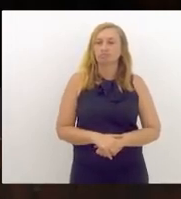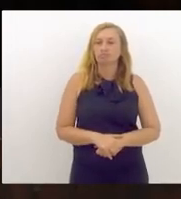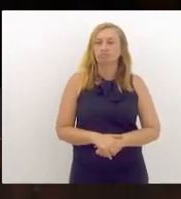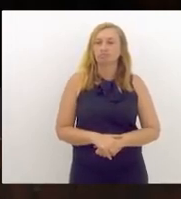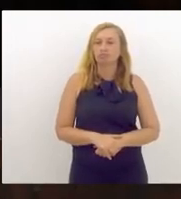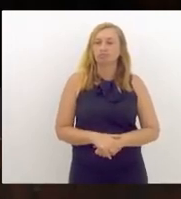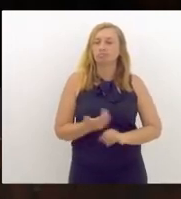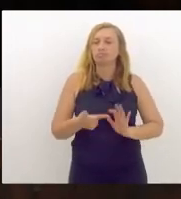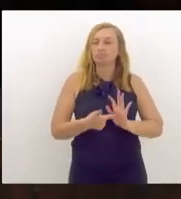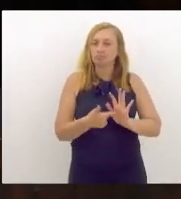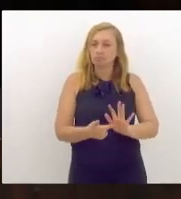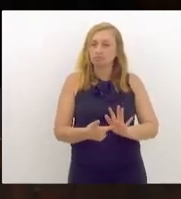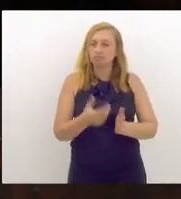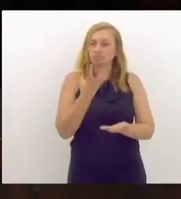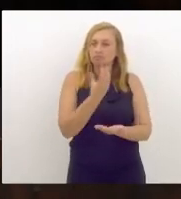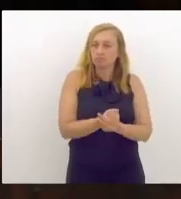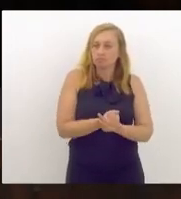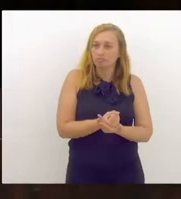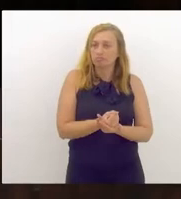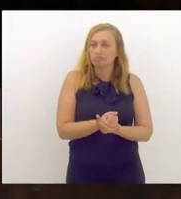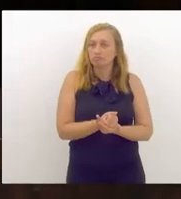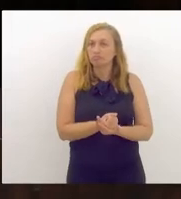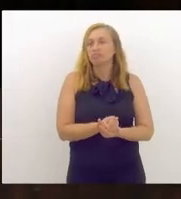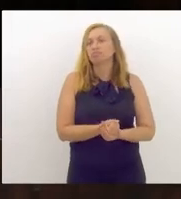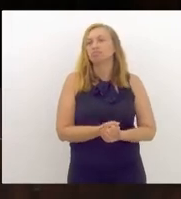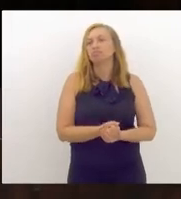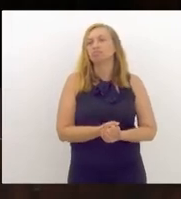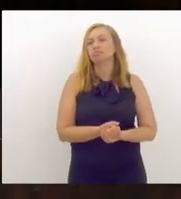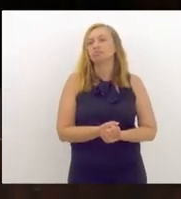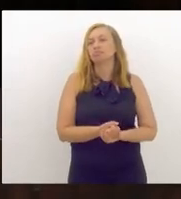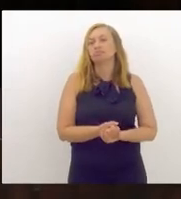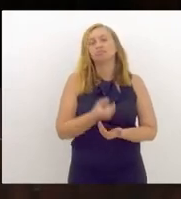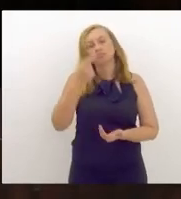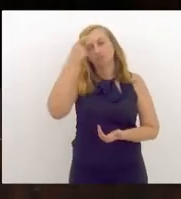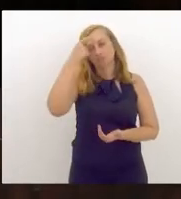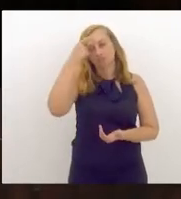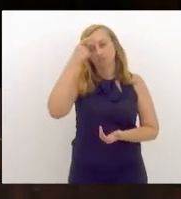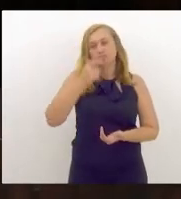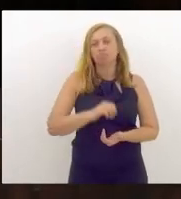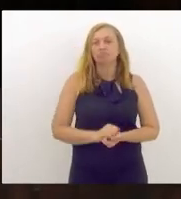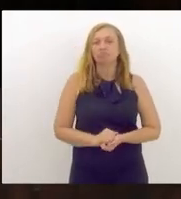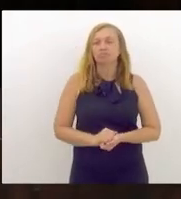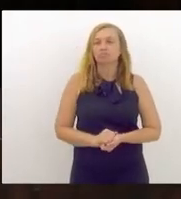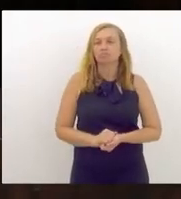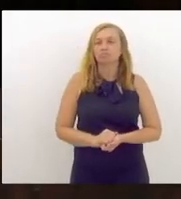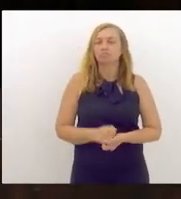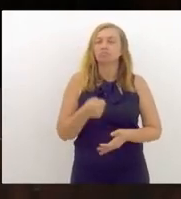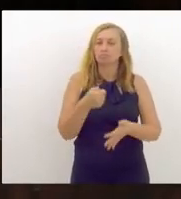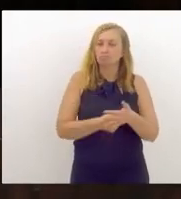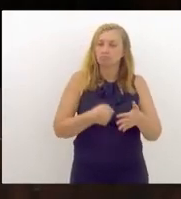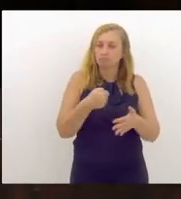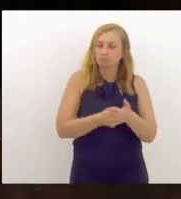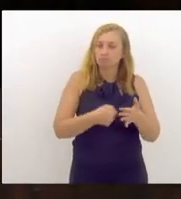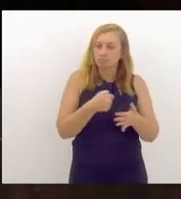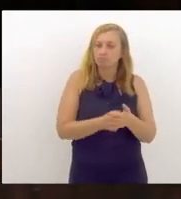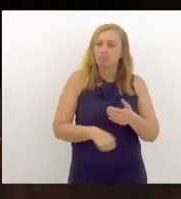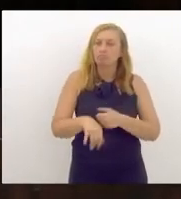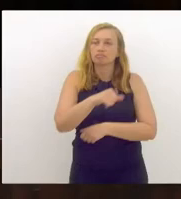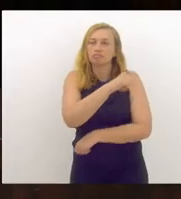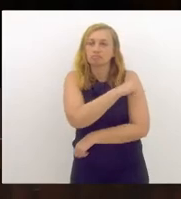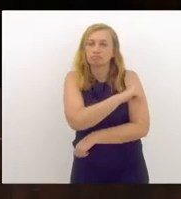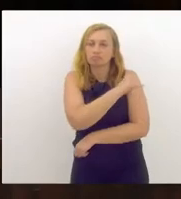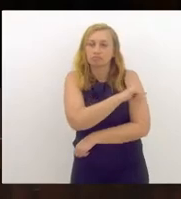expresso né registrado registrada a memória dos que lutaram no Rio